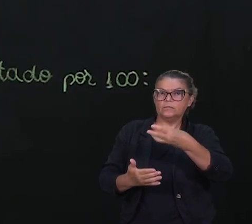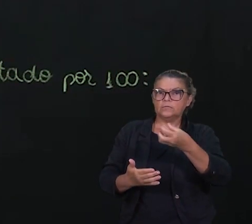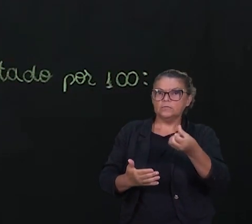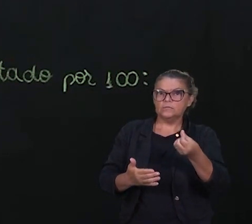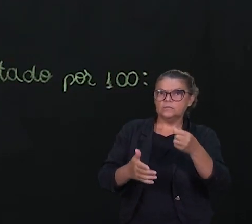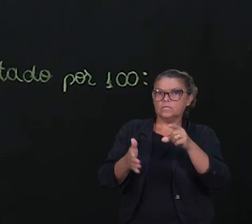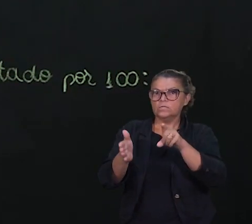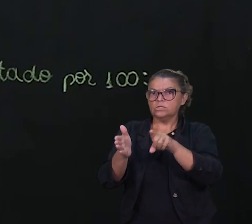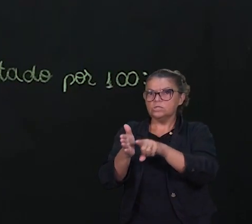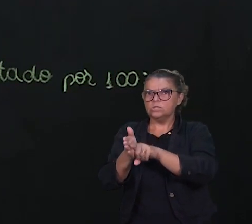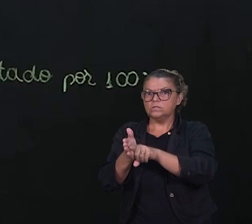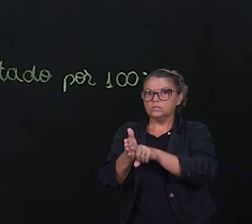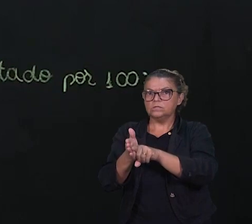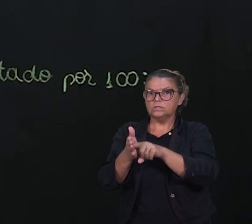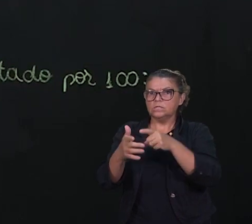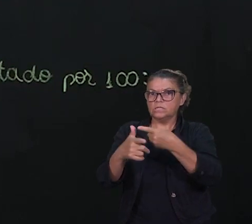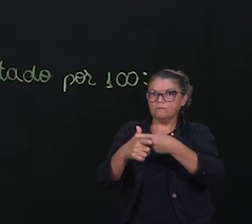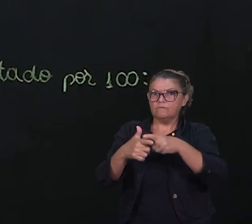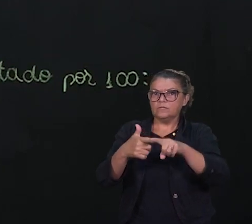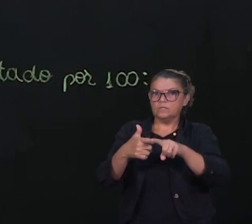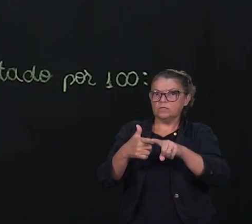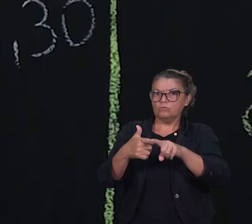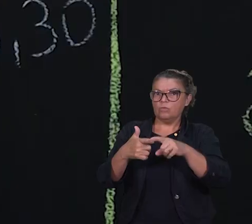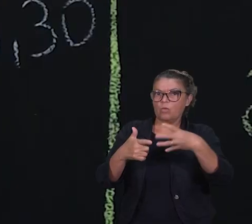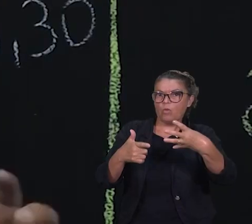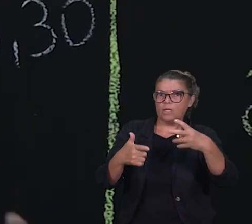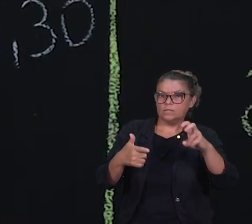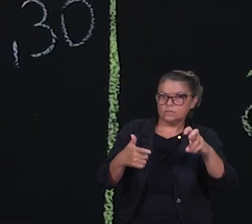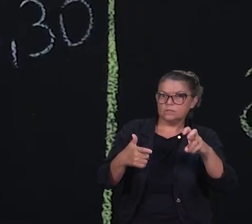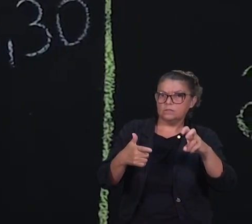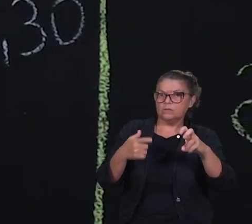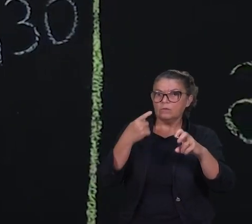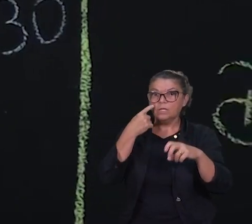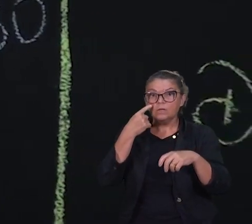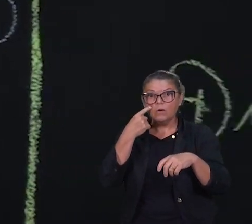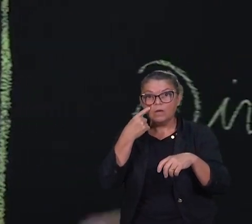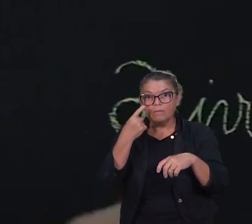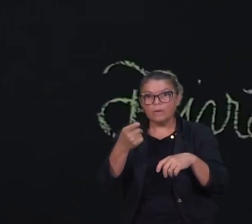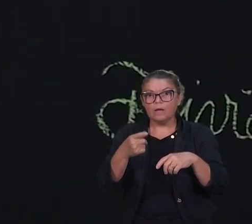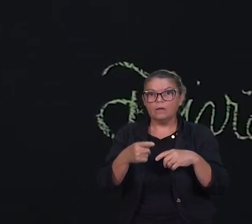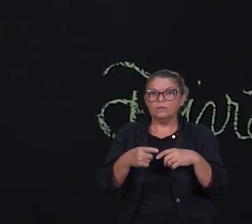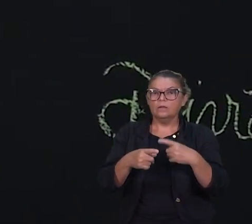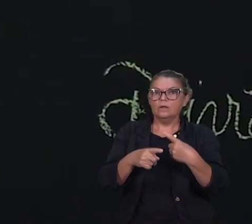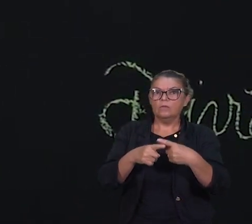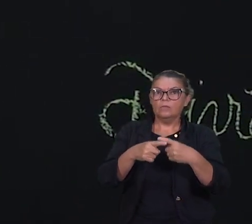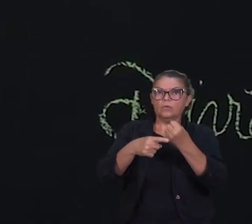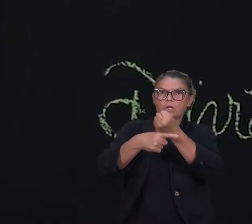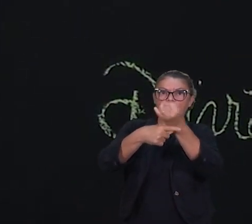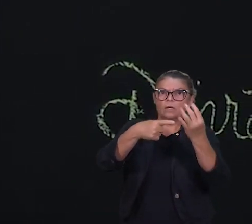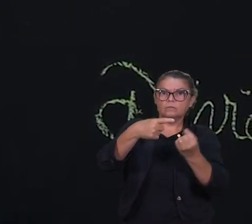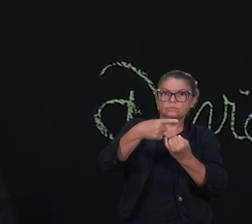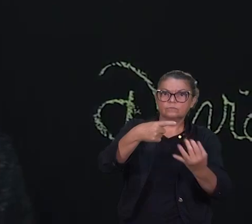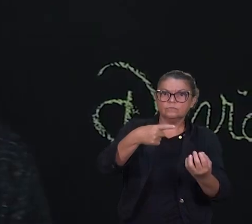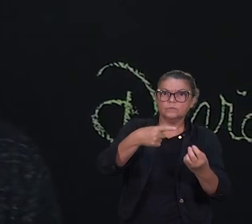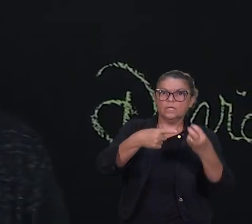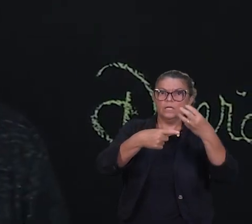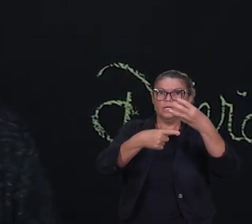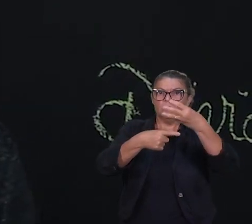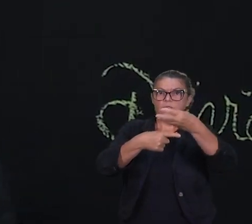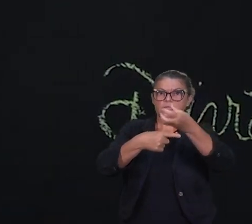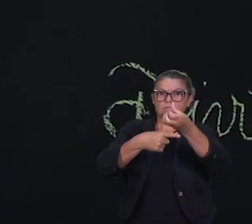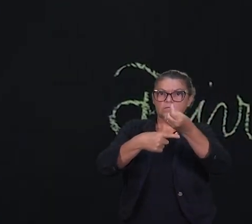36 dividido por 245. Então reparem por que a nossa fração ficou igual a 36